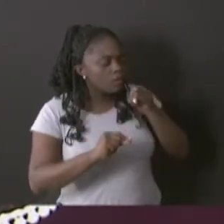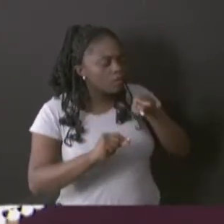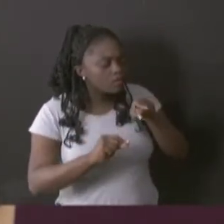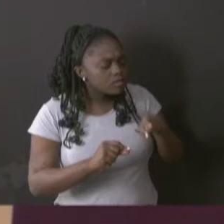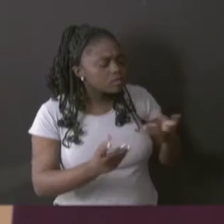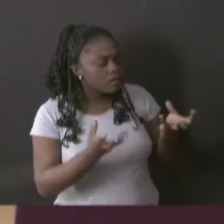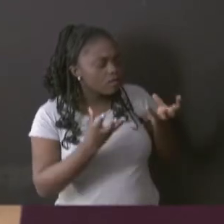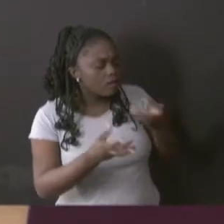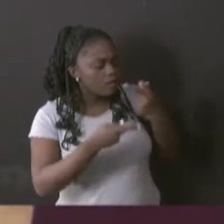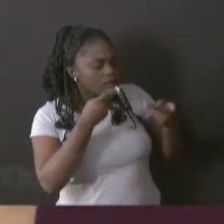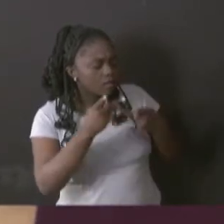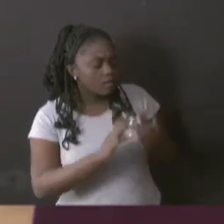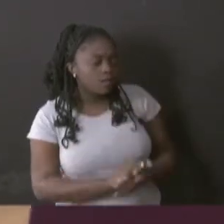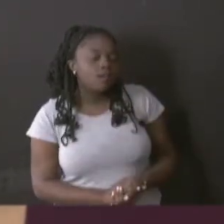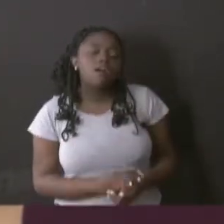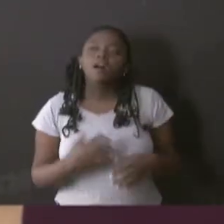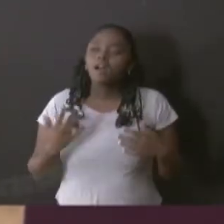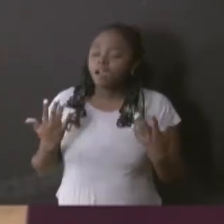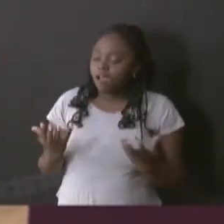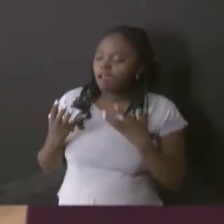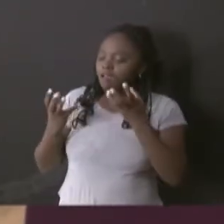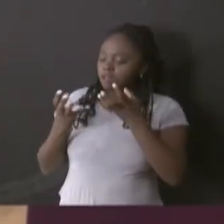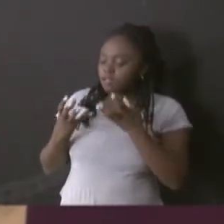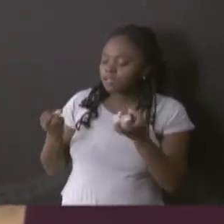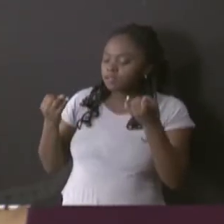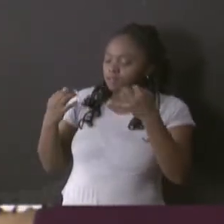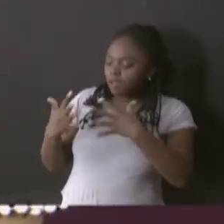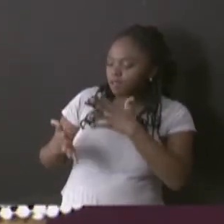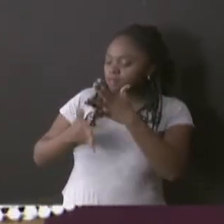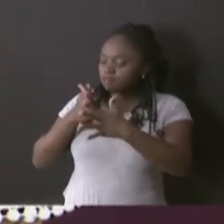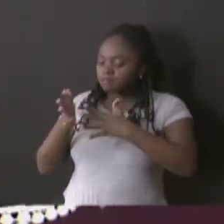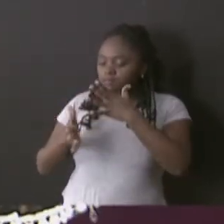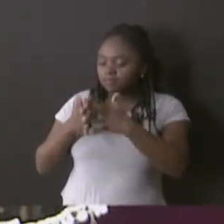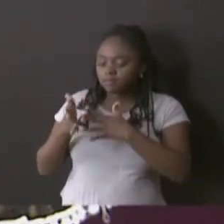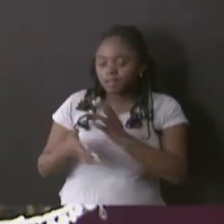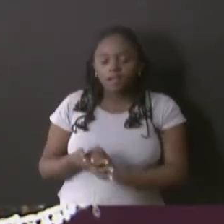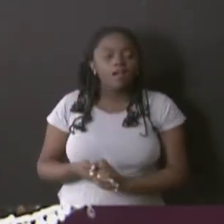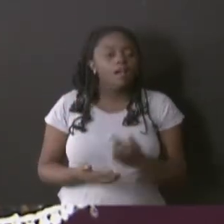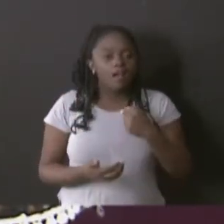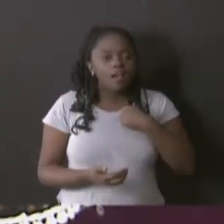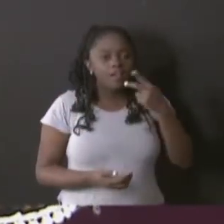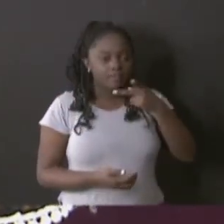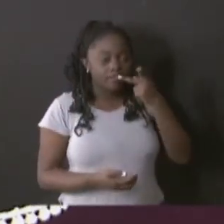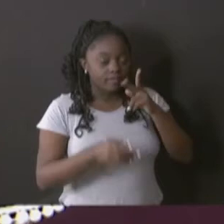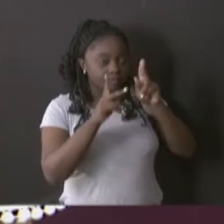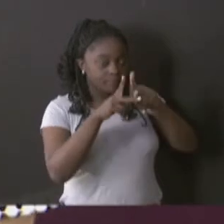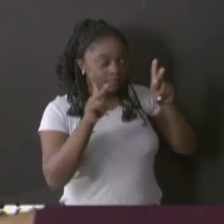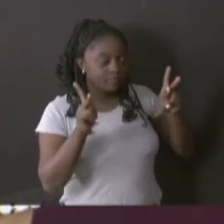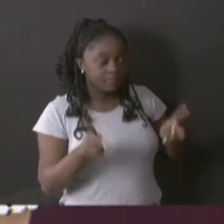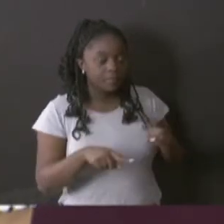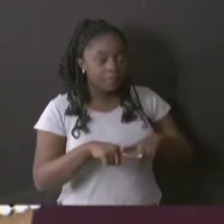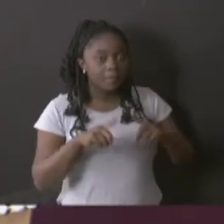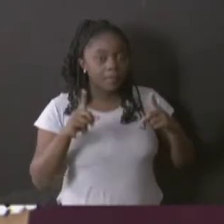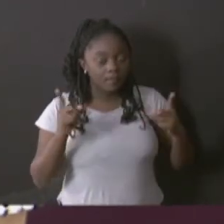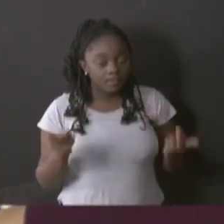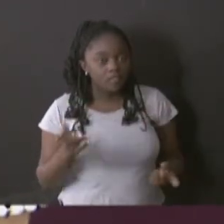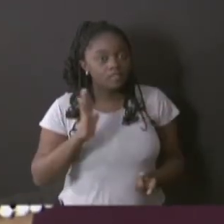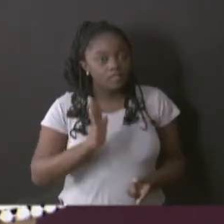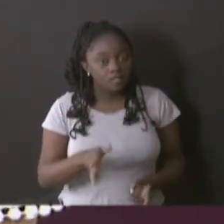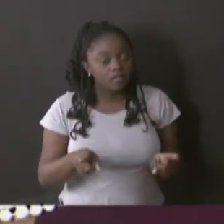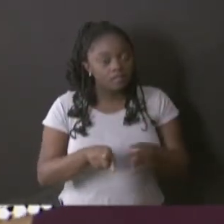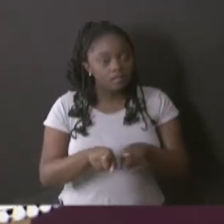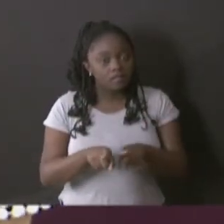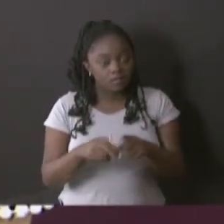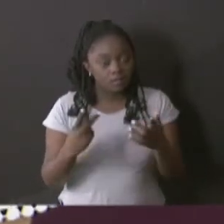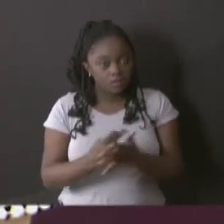dizer? Aí eu quis dizer isso. Então eu comunicava a ela, aí ele disse que quis, né, tal coisa. Mas já teve também professor